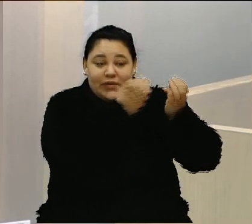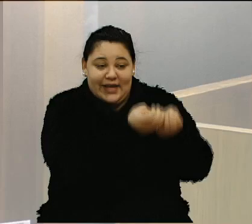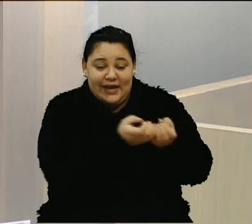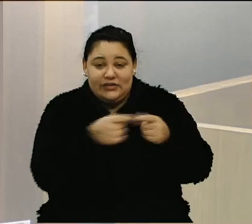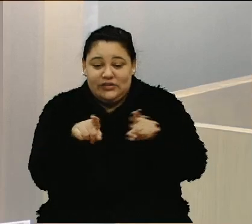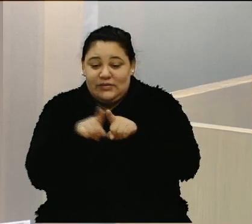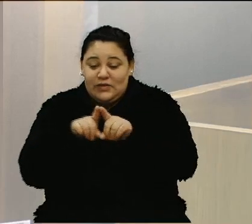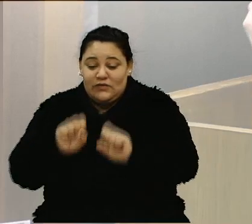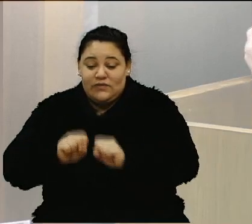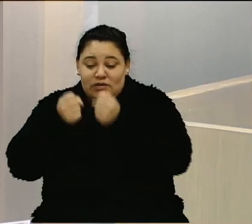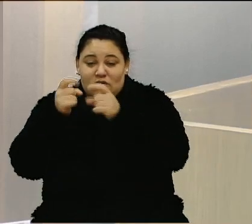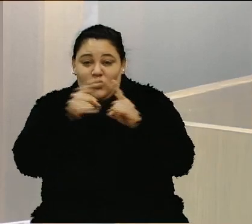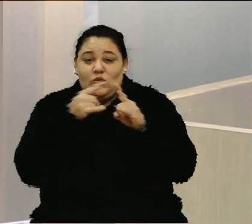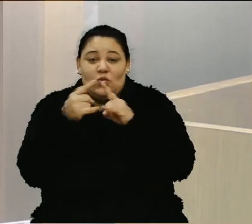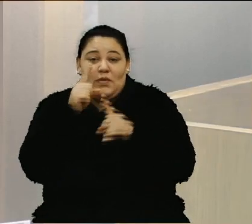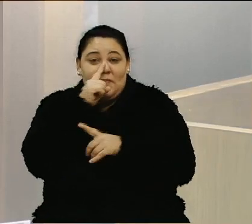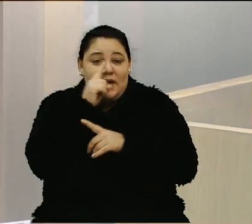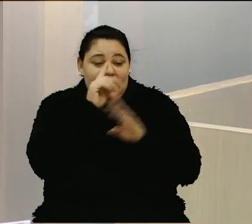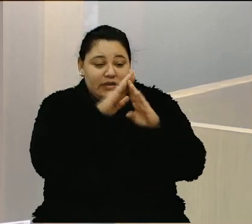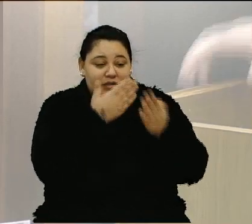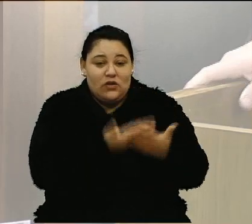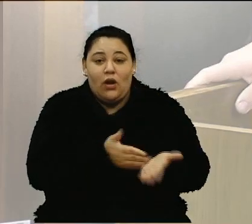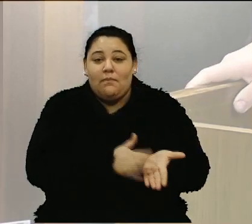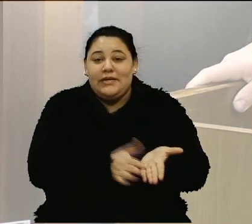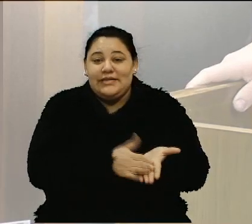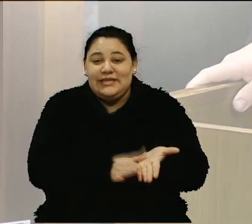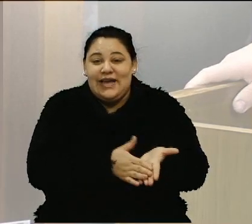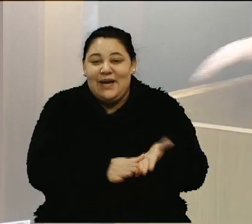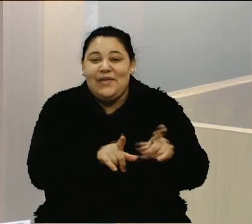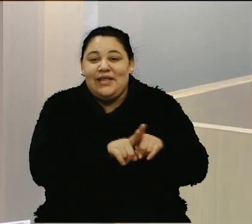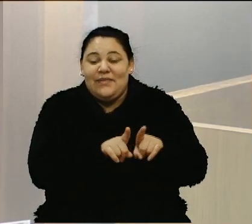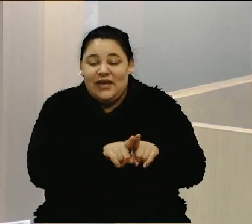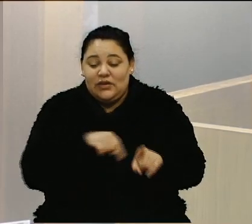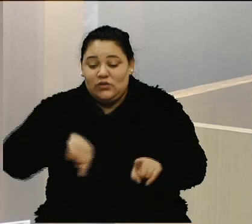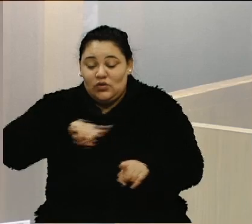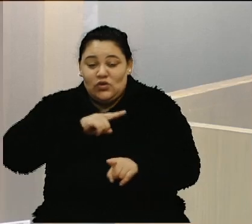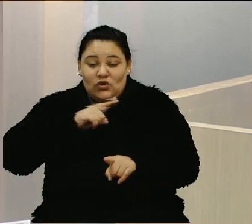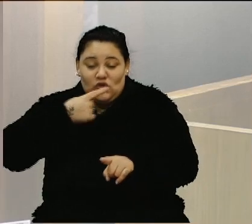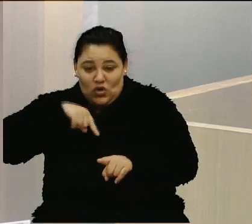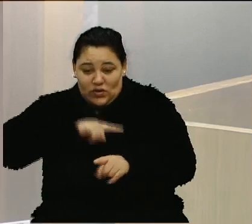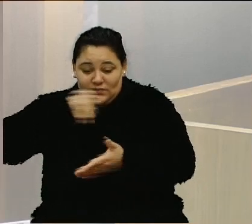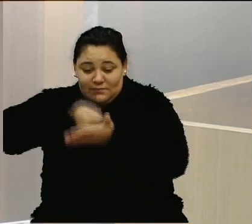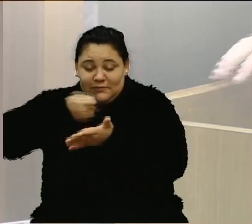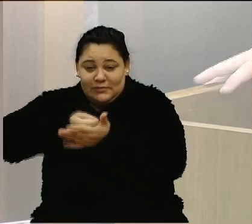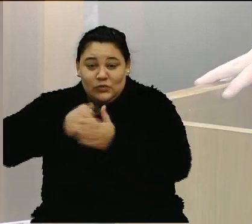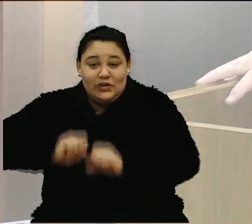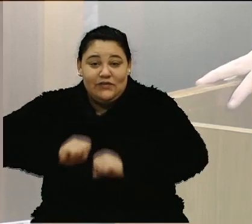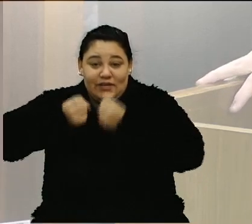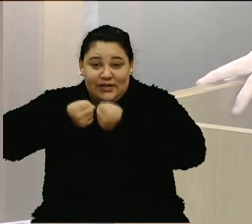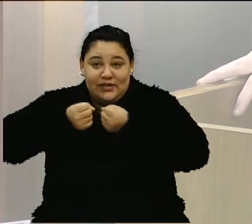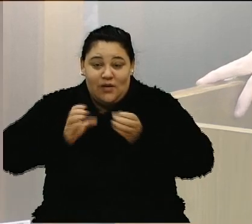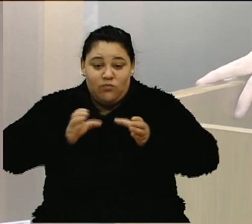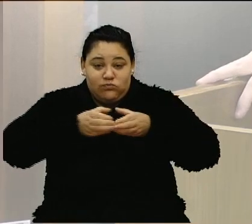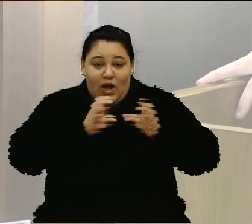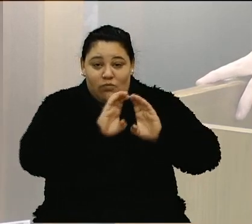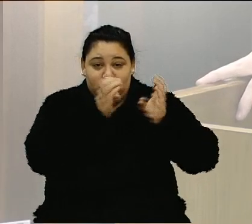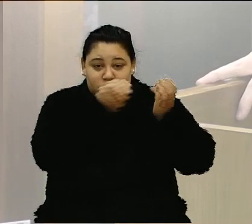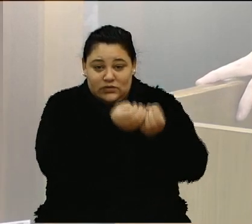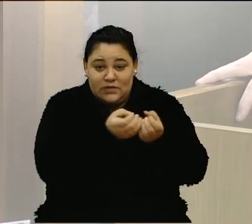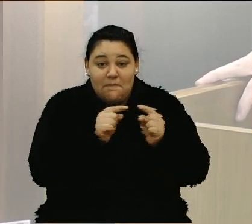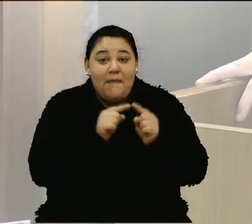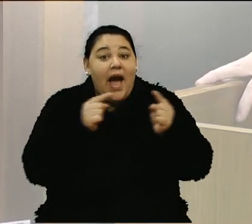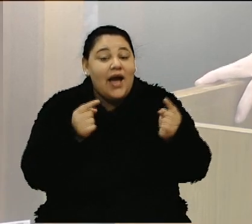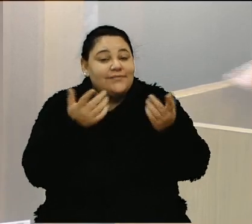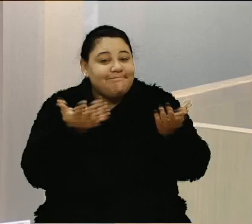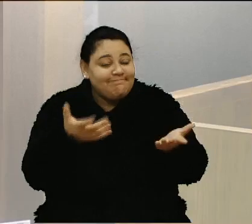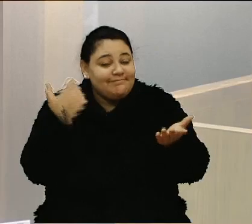dos clubes de mães, na defesa das escolas de samba, procuramos defender essa parte do comunitarismo, mas tem